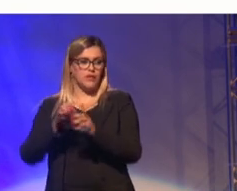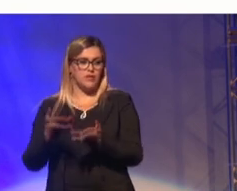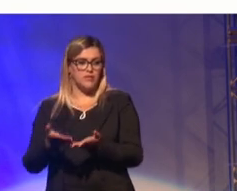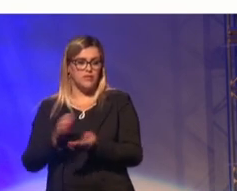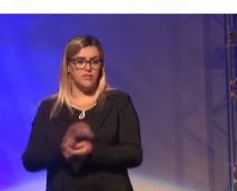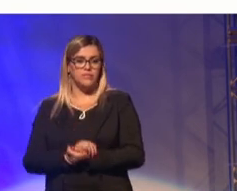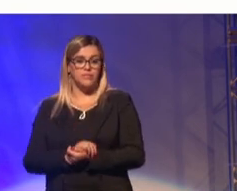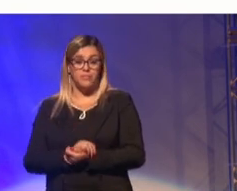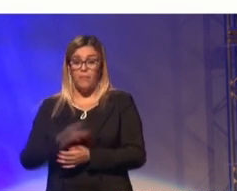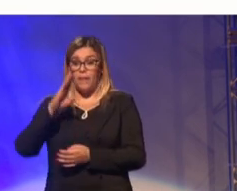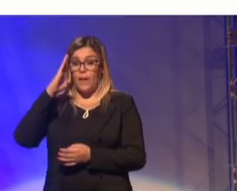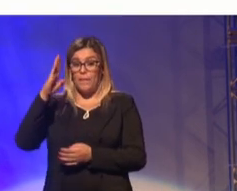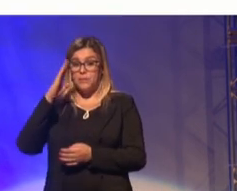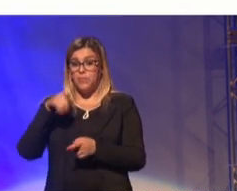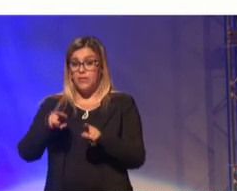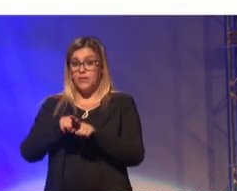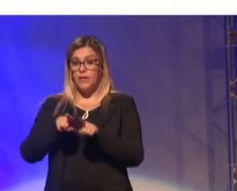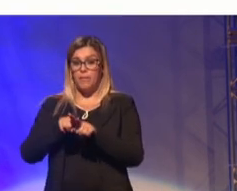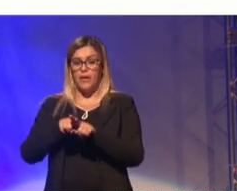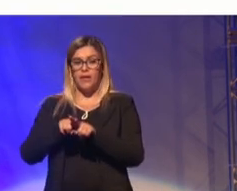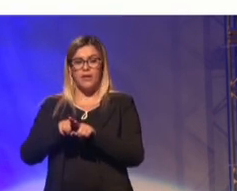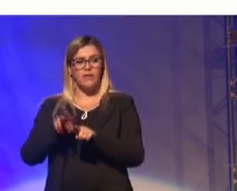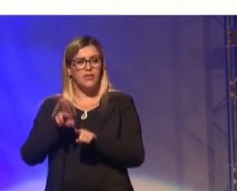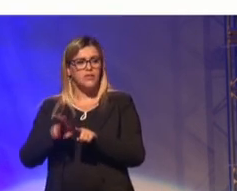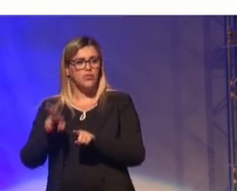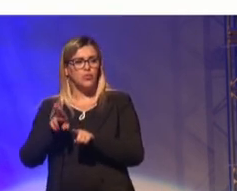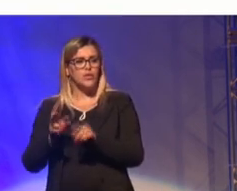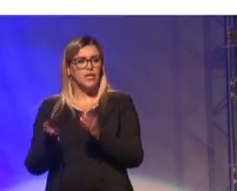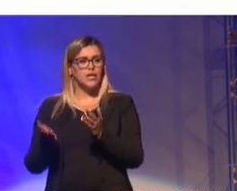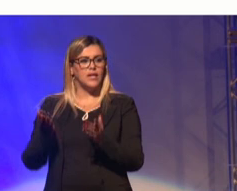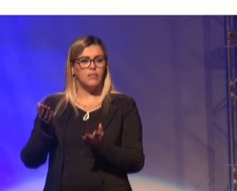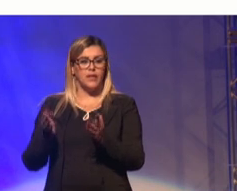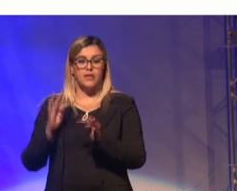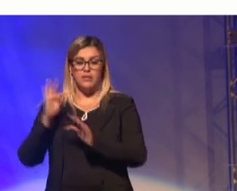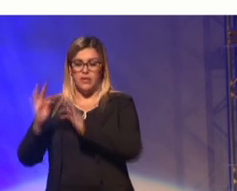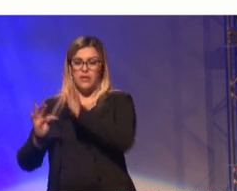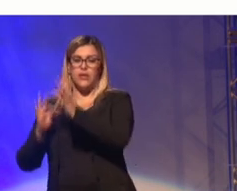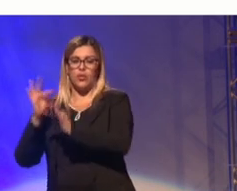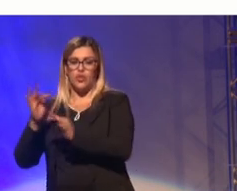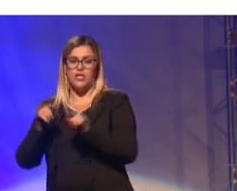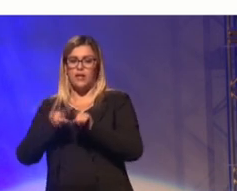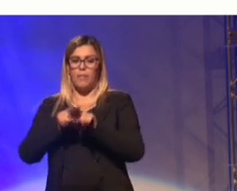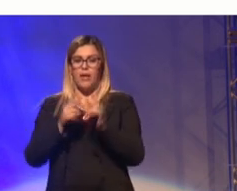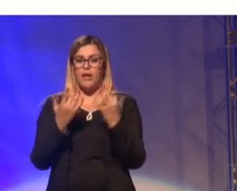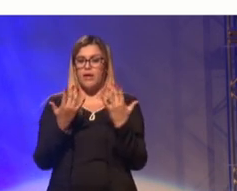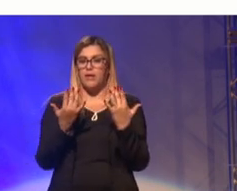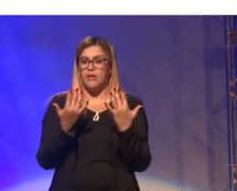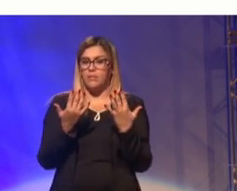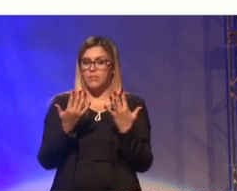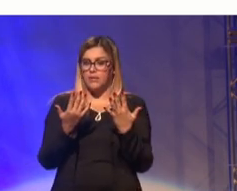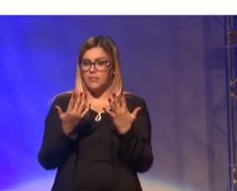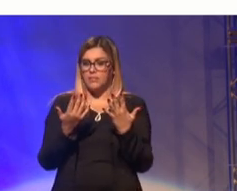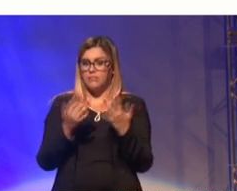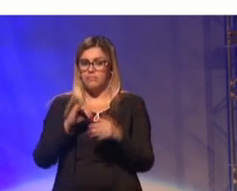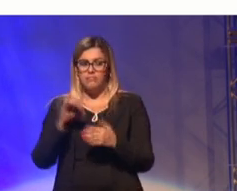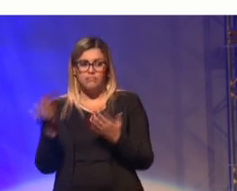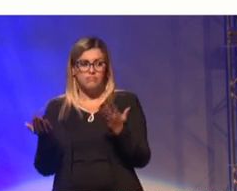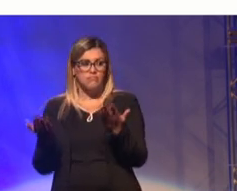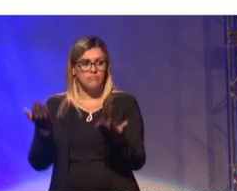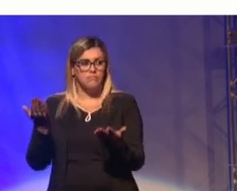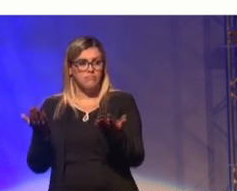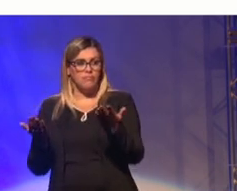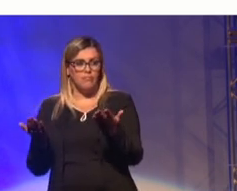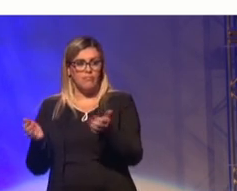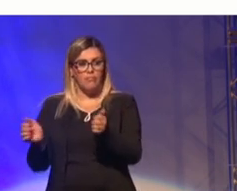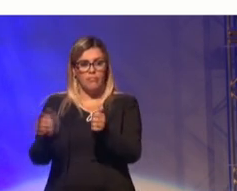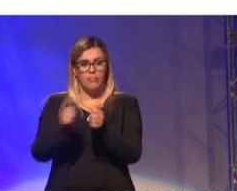E, principalmente, né, fazer um uso equilibrado, não só dos recursos manuais, mas também dos recursos eletrofísicos. Esse